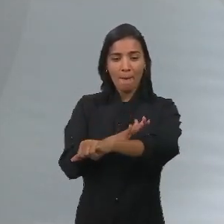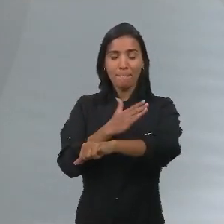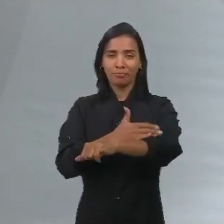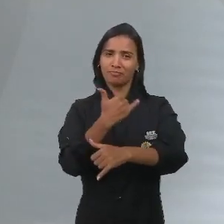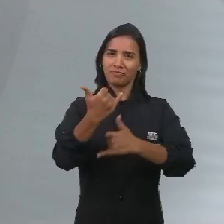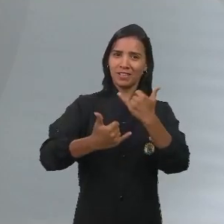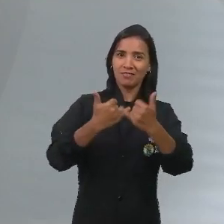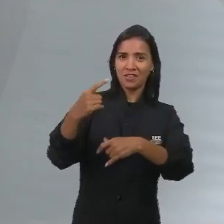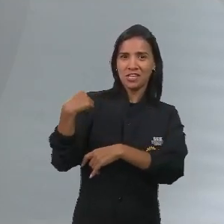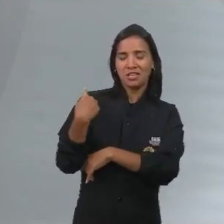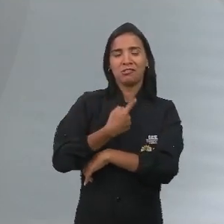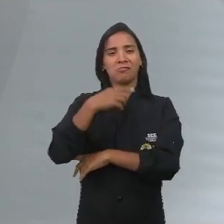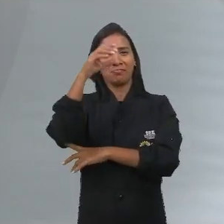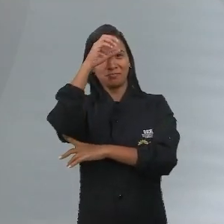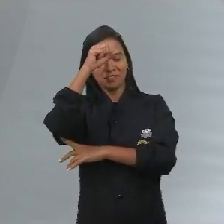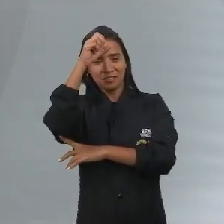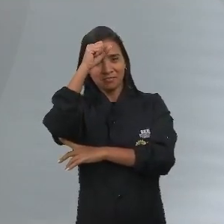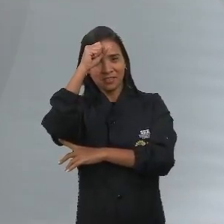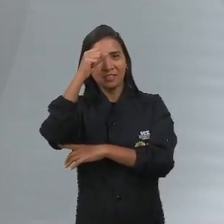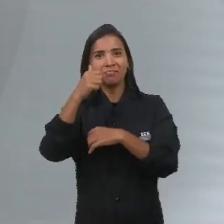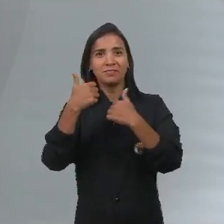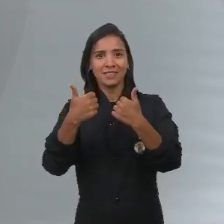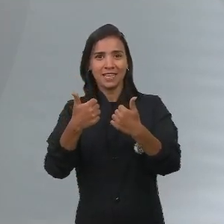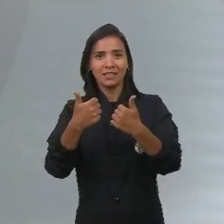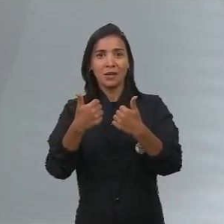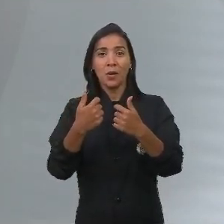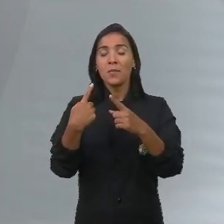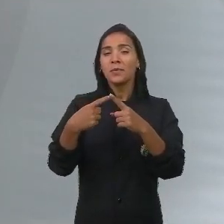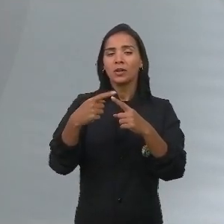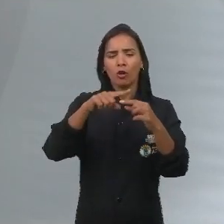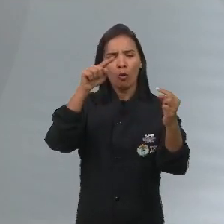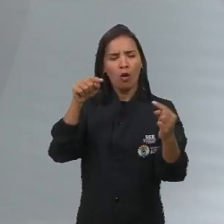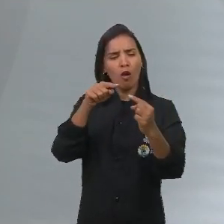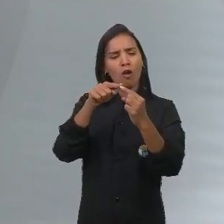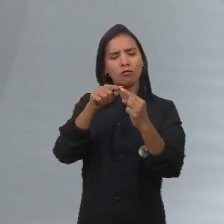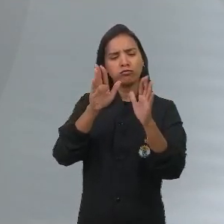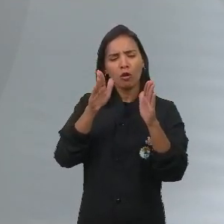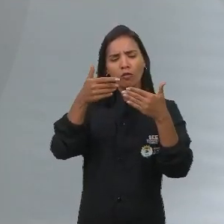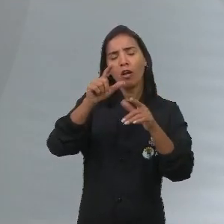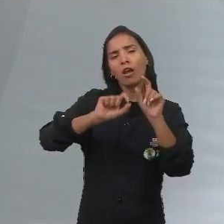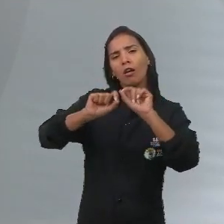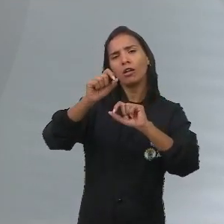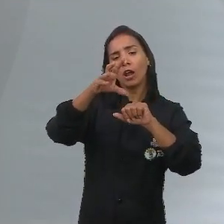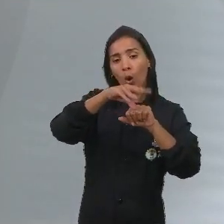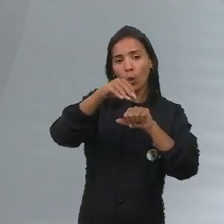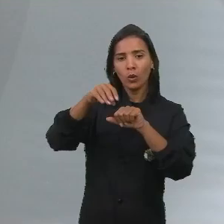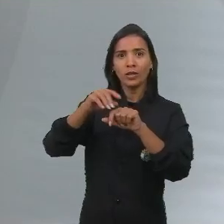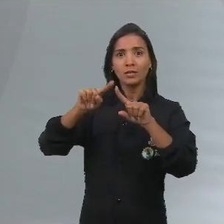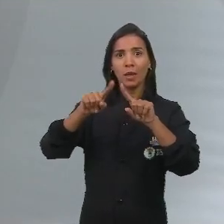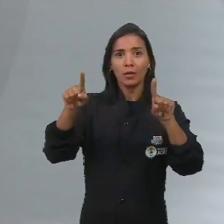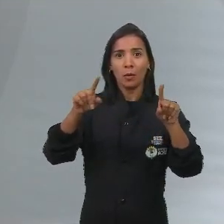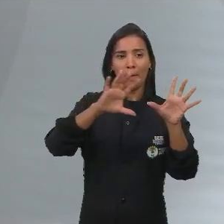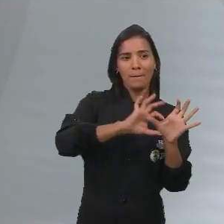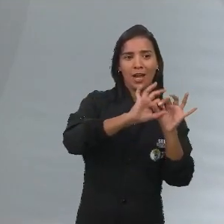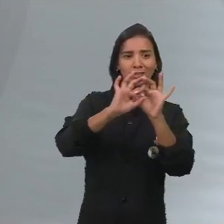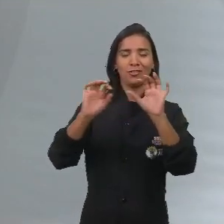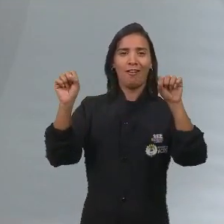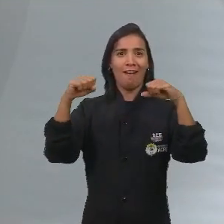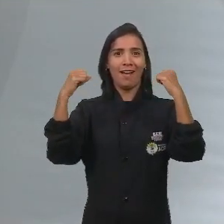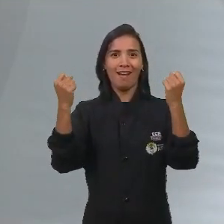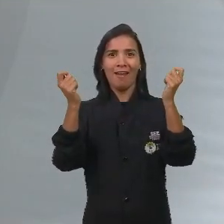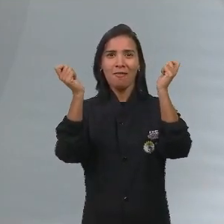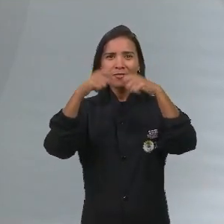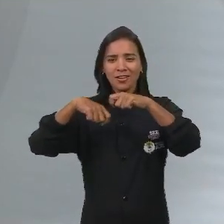aspecto aqui é conhecimento e esse conhecimento no caso da Educação Física ele pode vir de uma forma não